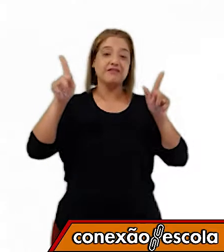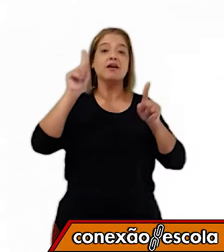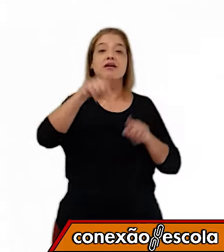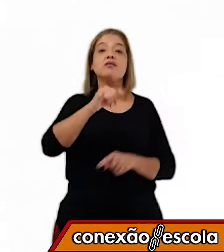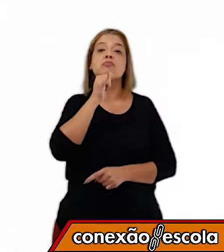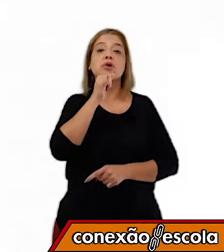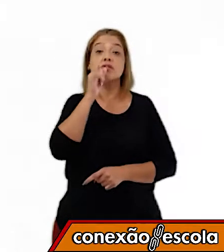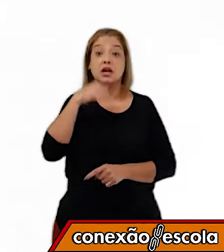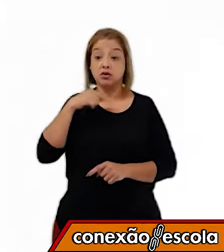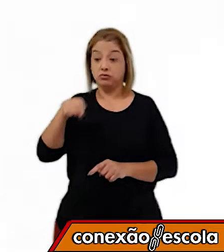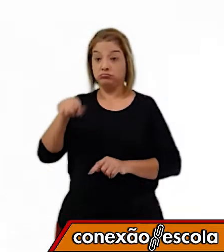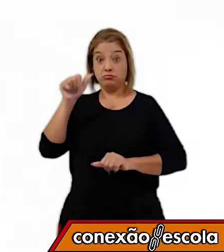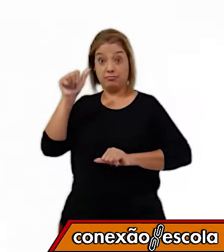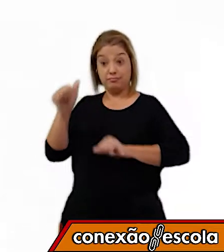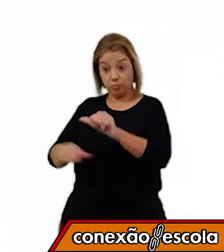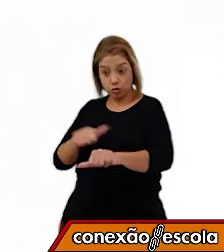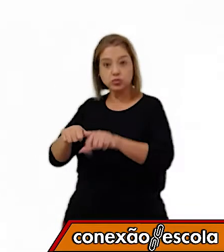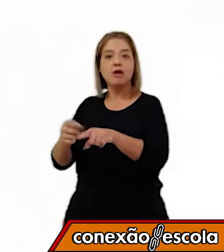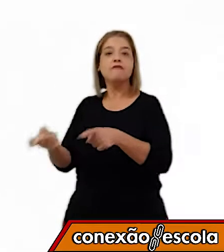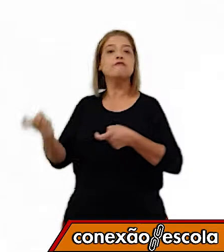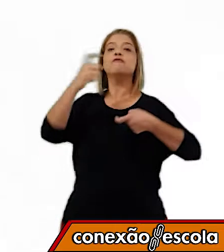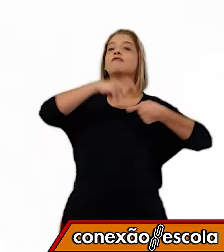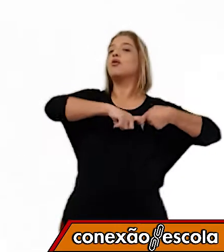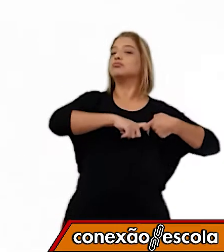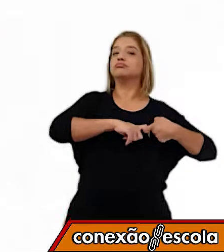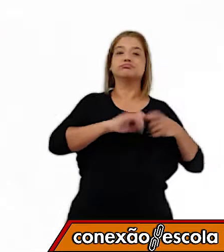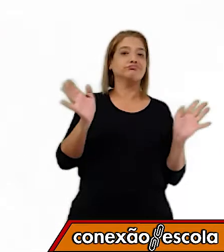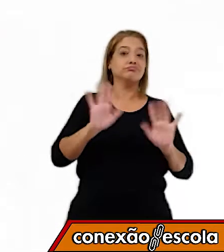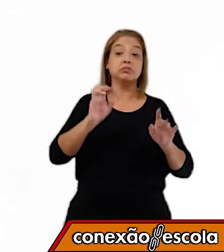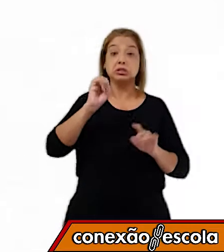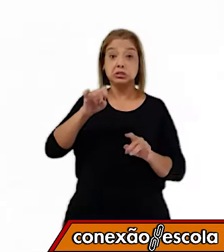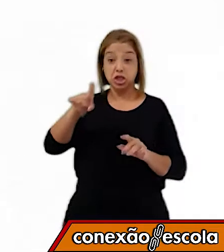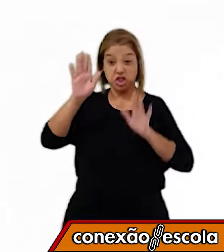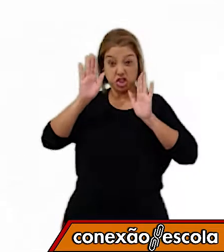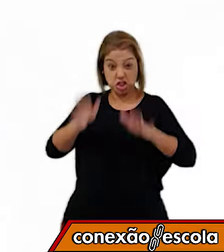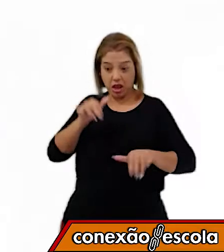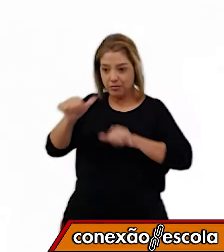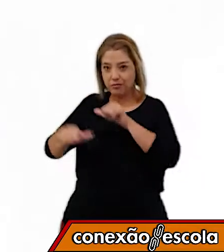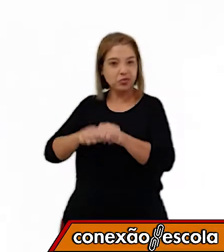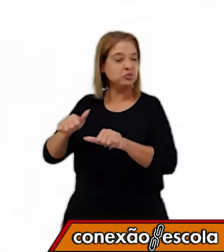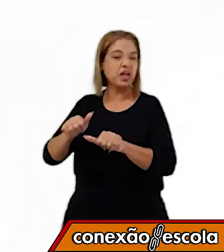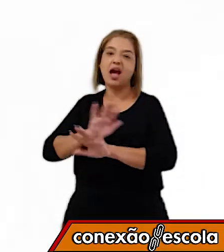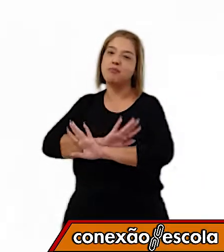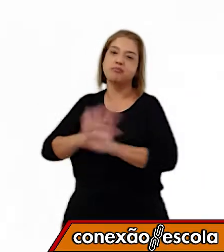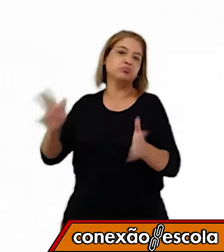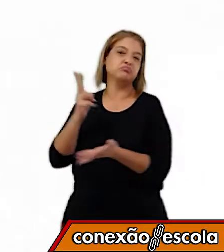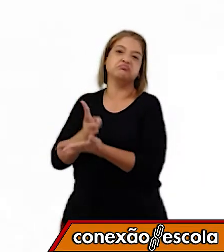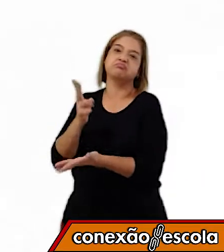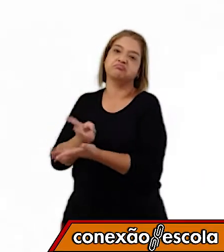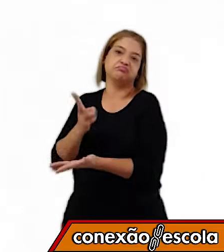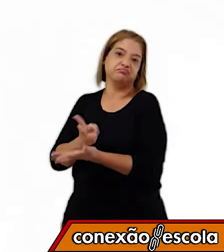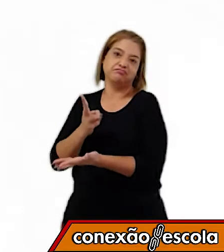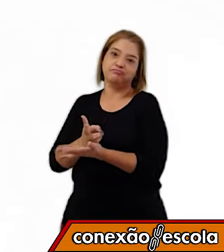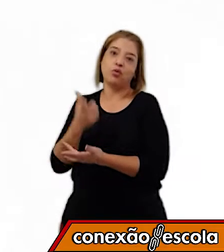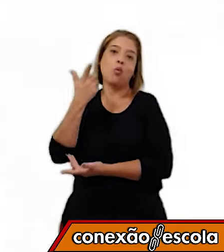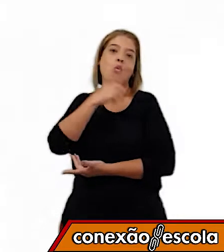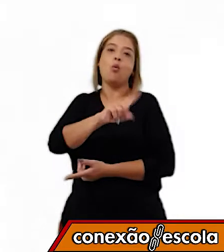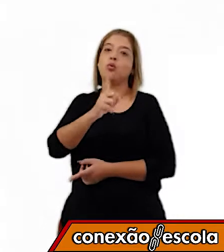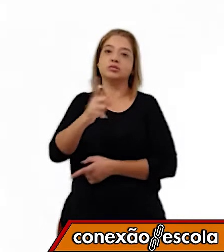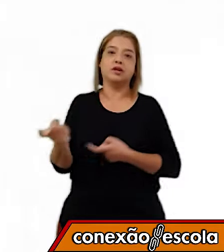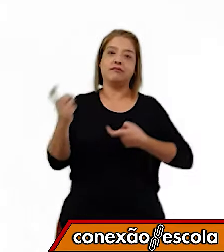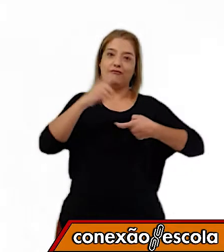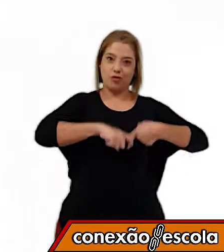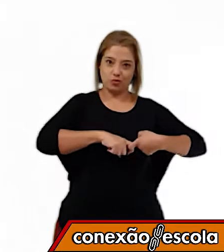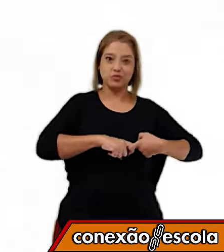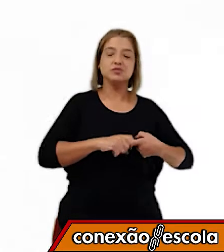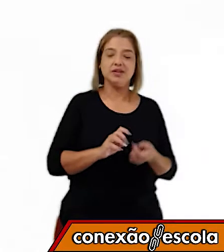antes. Uma vez que elas são modificadas, já era. Vemos aí na tela 2 exemplos.